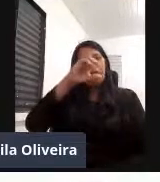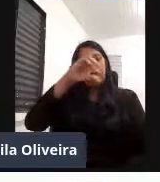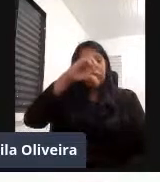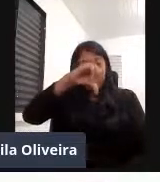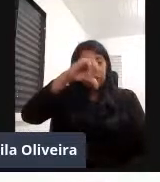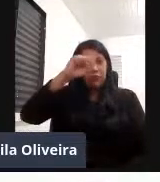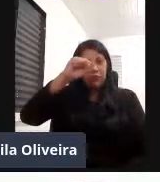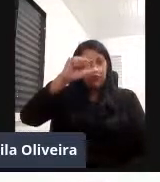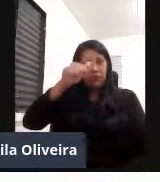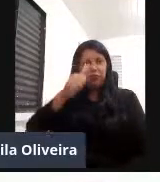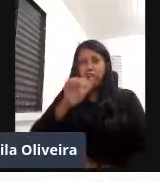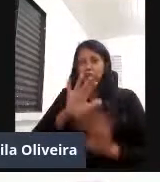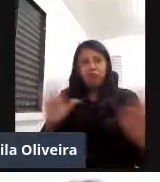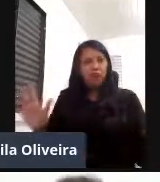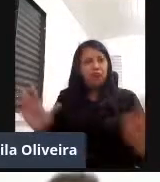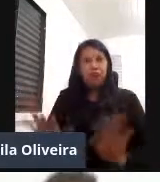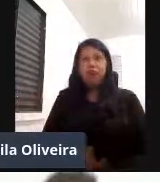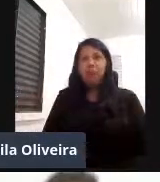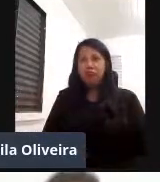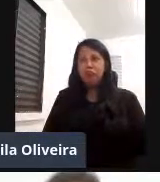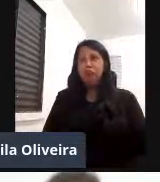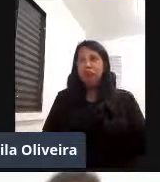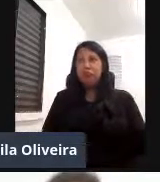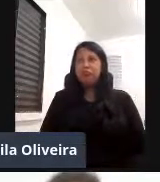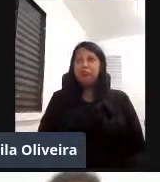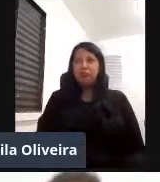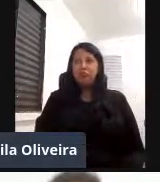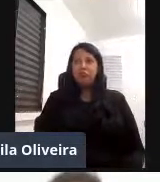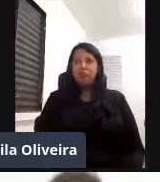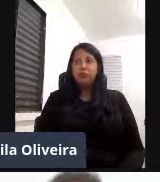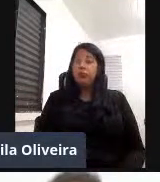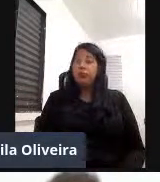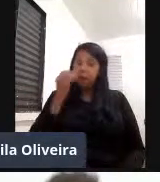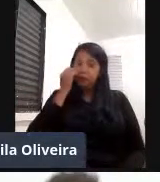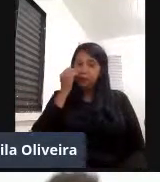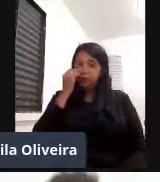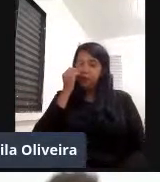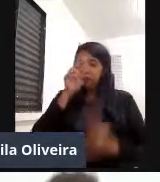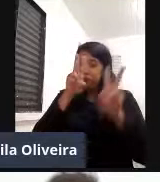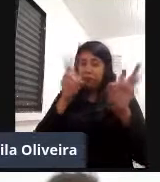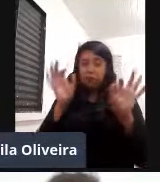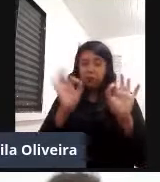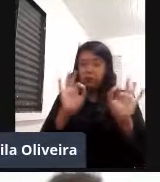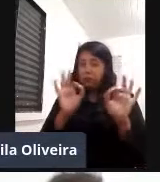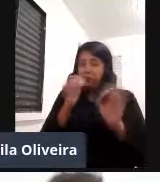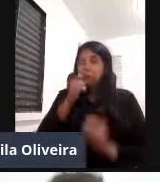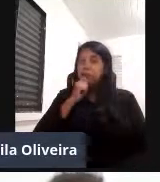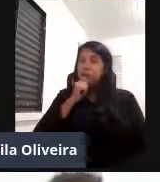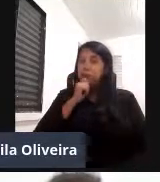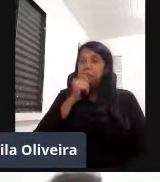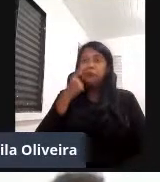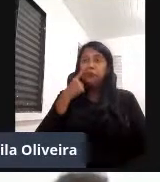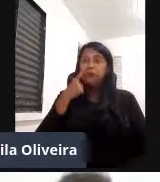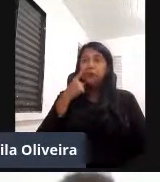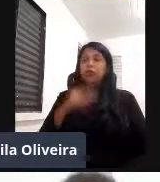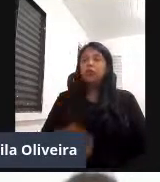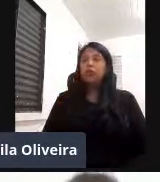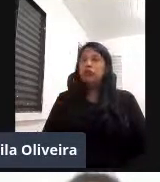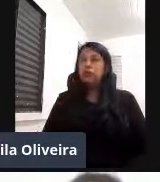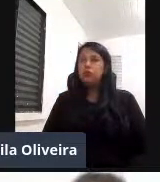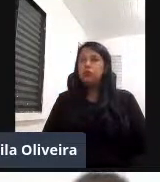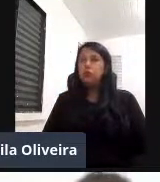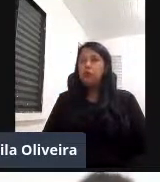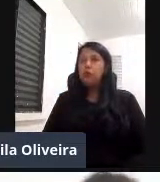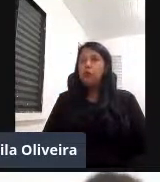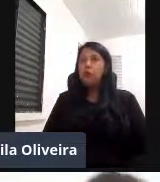resultados. Lembra quando a gente fez a busca sem as aspas? Vamos refazer para o NOT, tá? Ou seja, ele vai